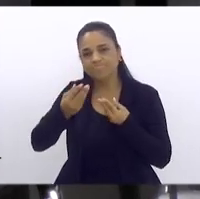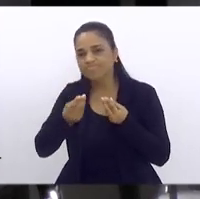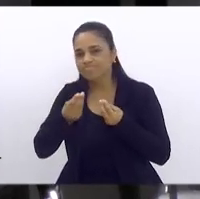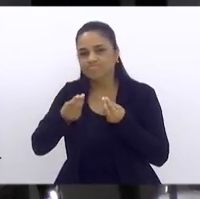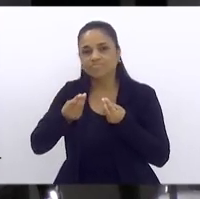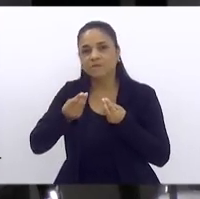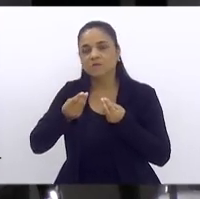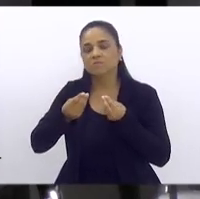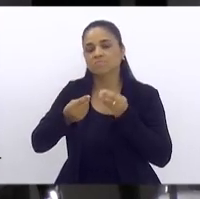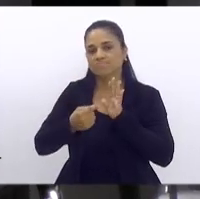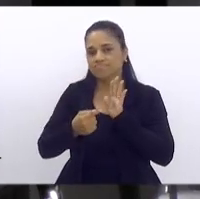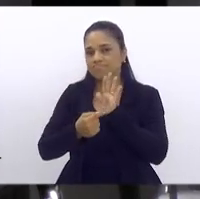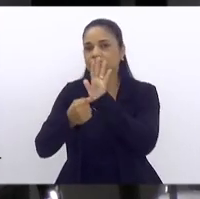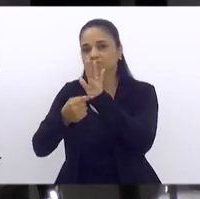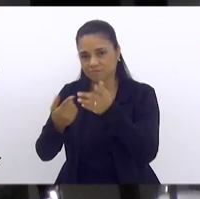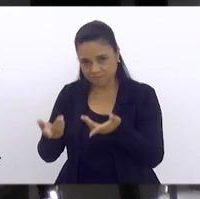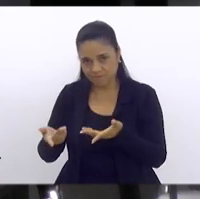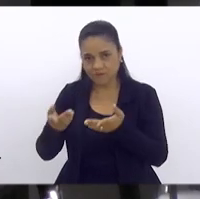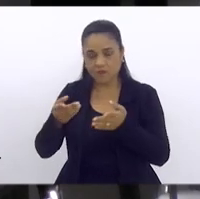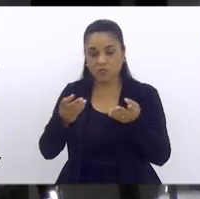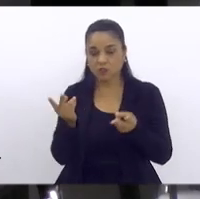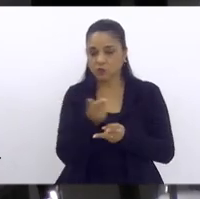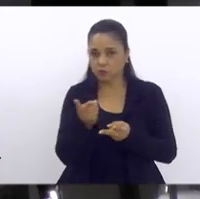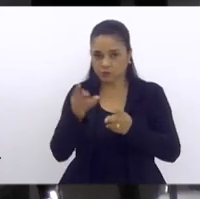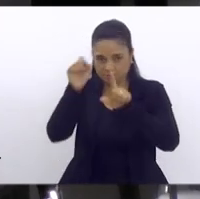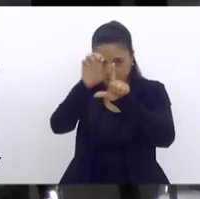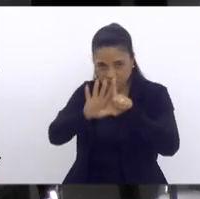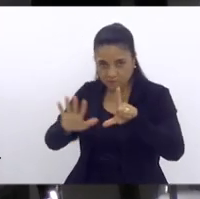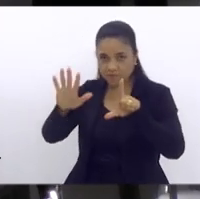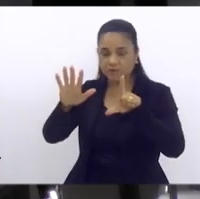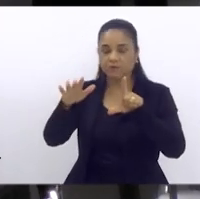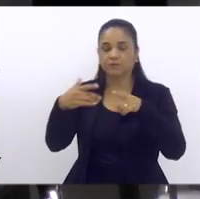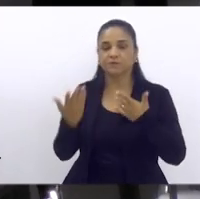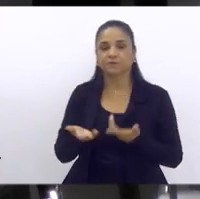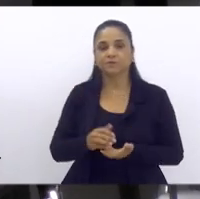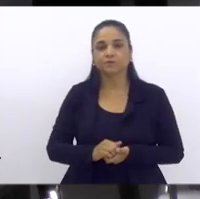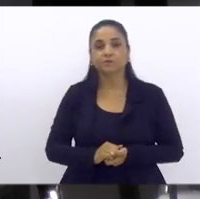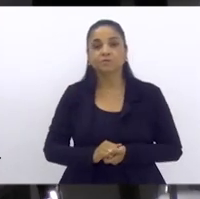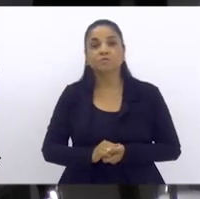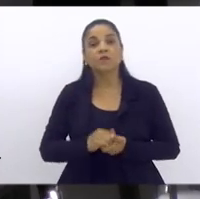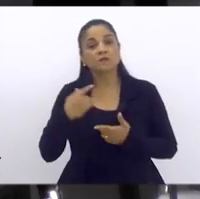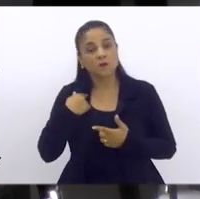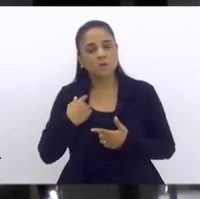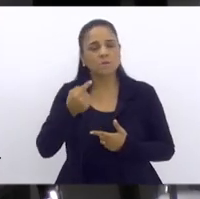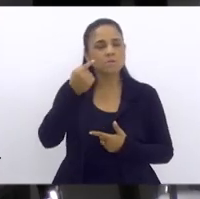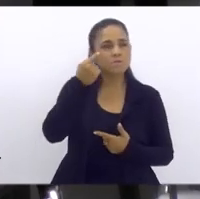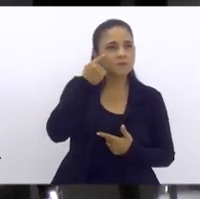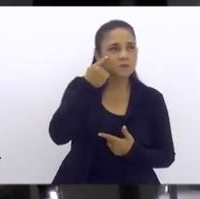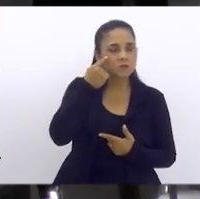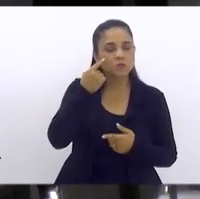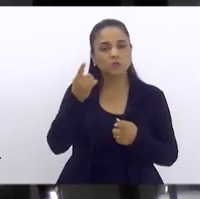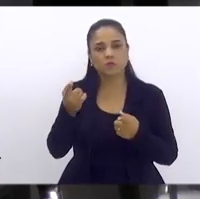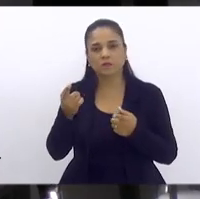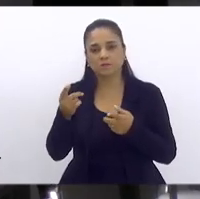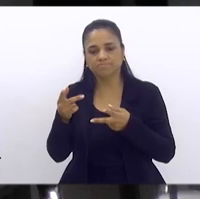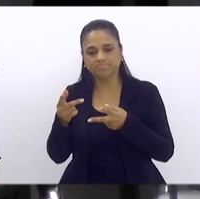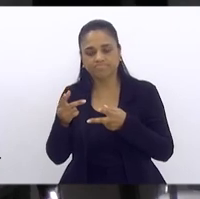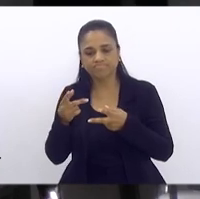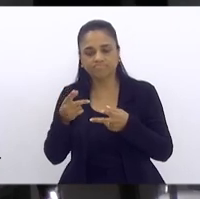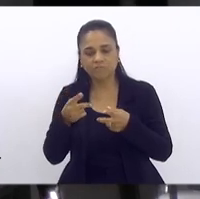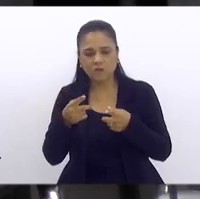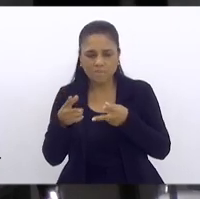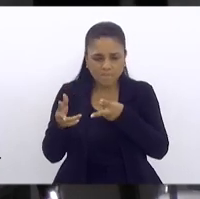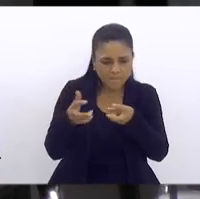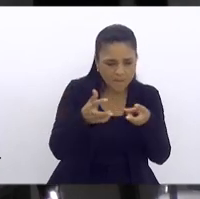esse destaque para essas duas plataformas em específico. E aí a gente procurou olhar também para o nível da ofensa,